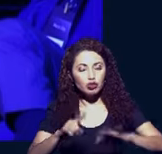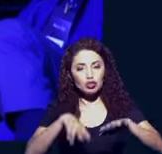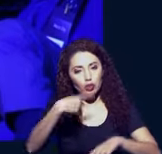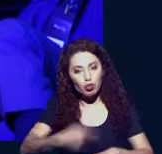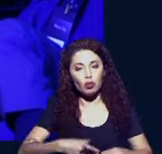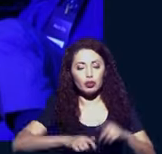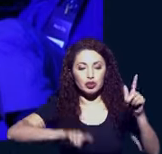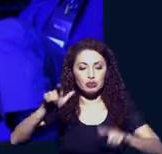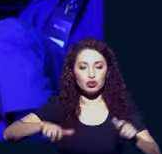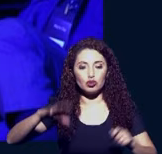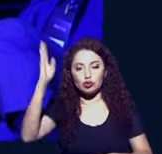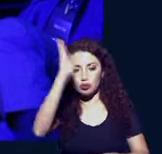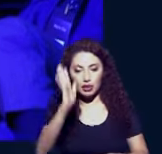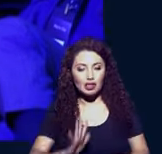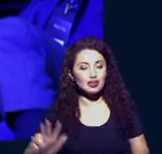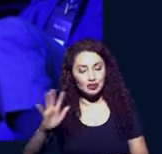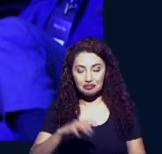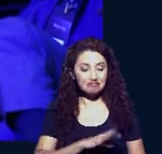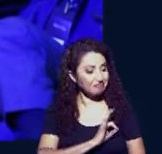Muito